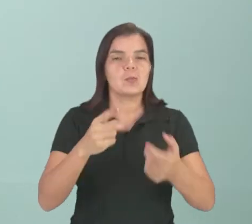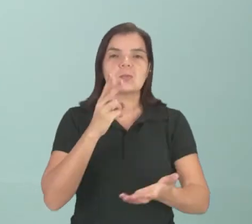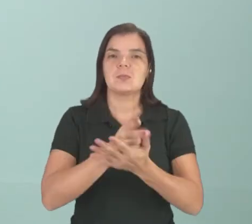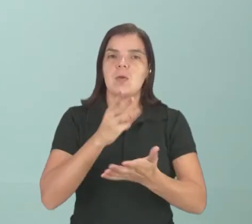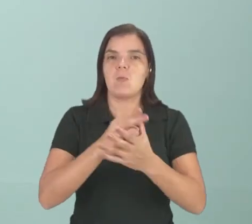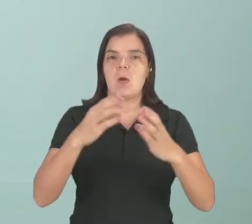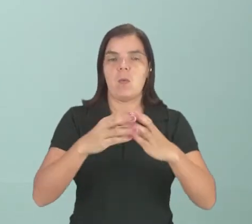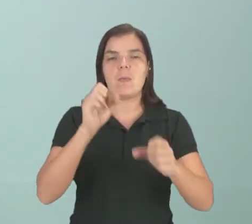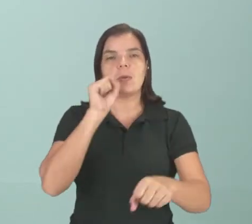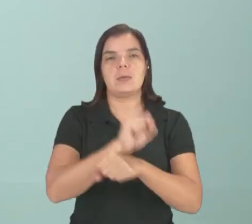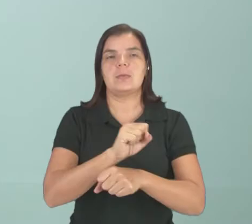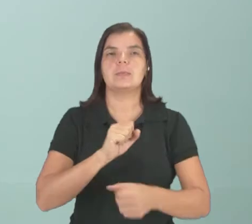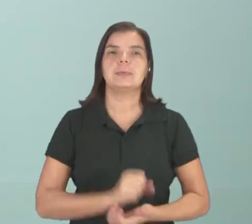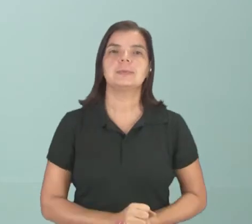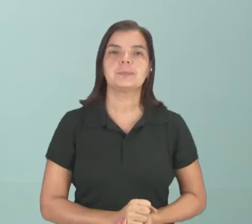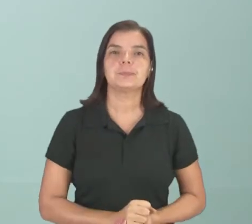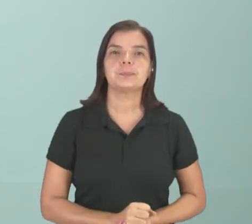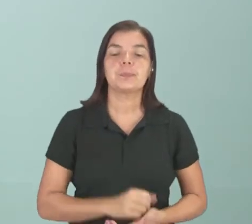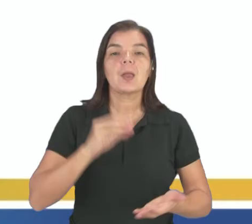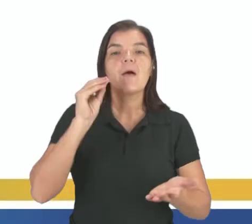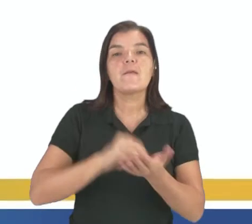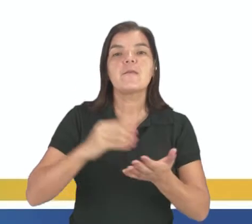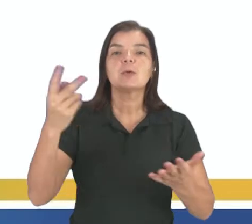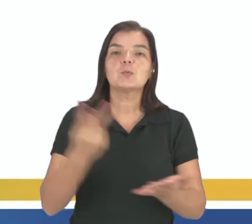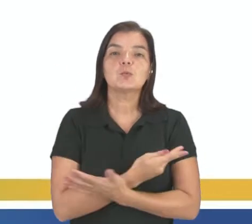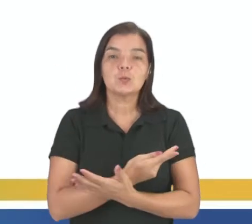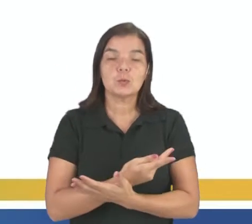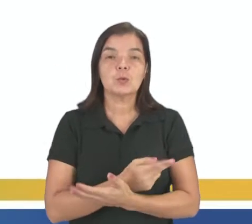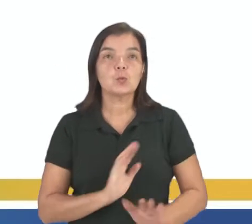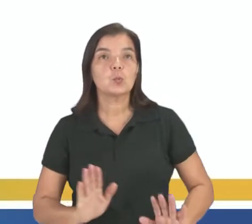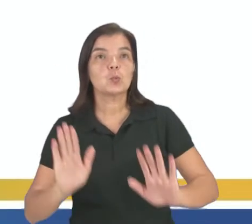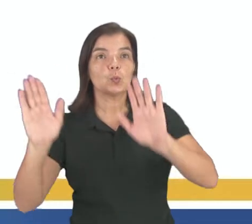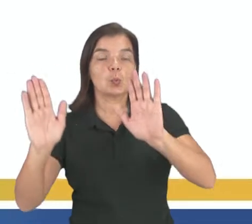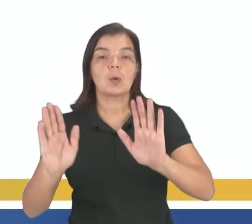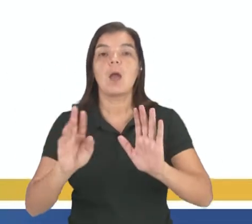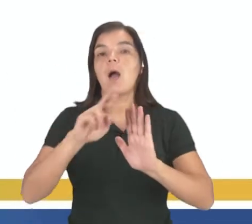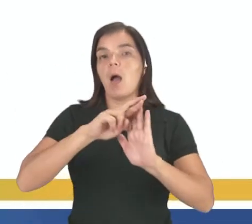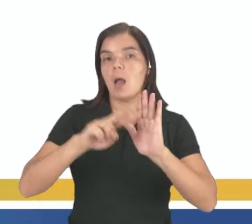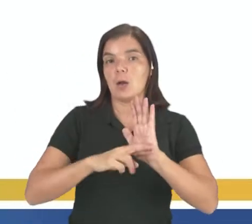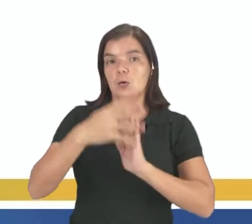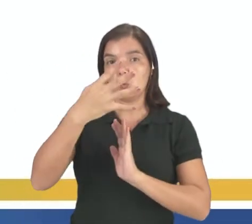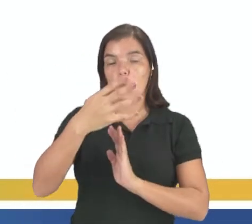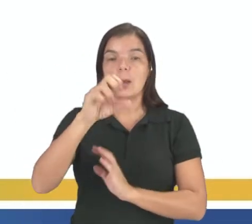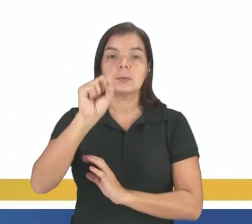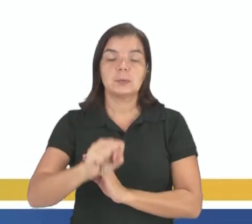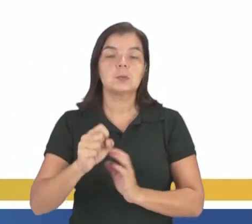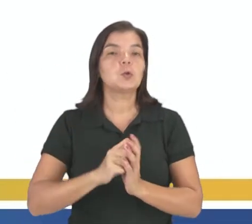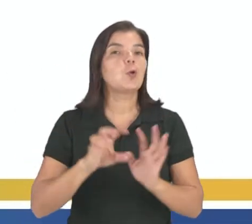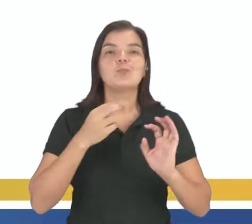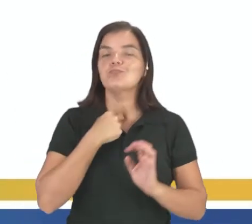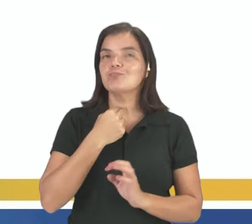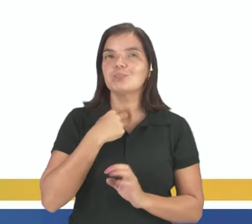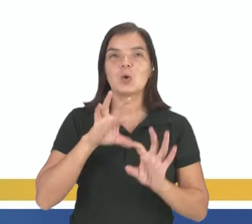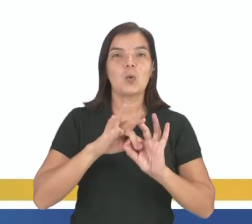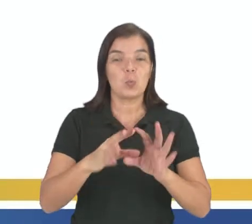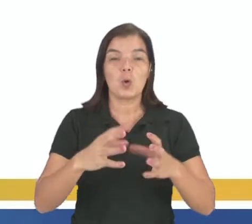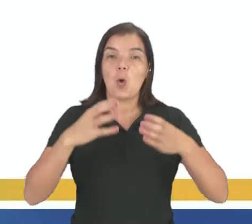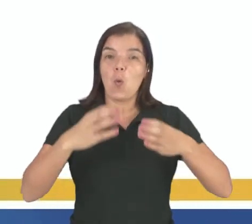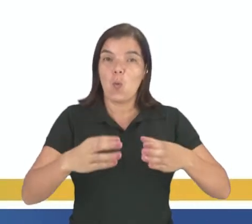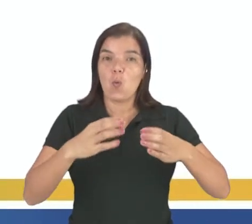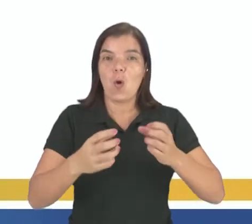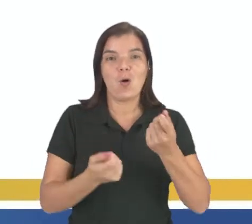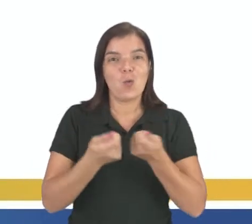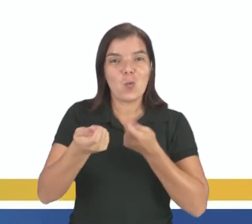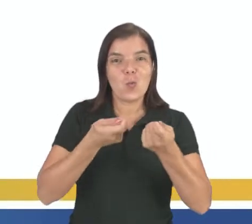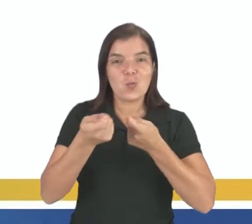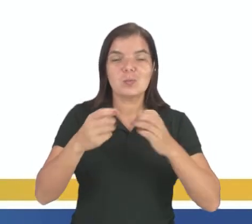essas vezes a bola vai estar parado falta do goleiro regra dos quatro segundos não é permitido ao goleiro ficar com o